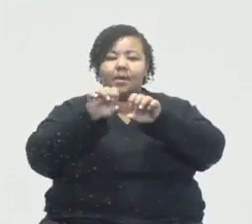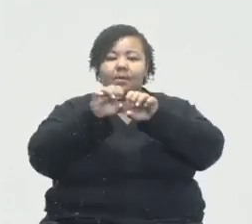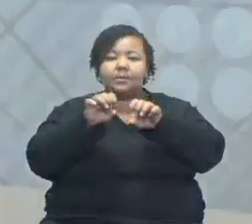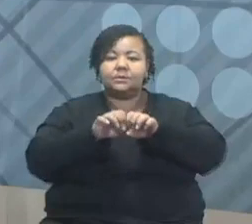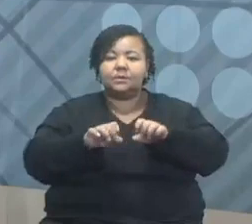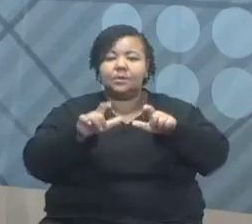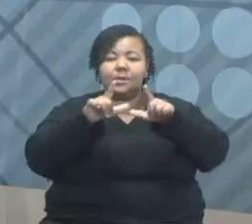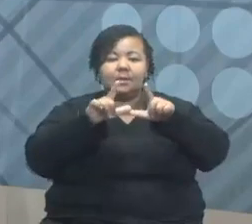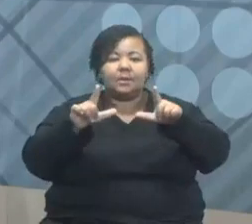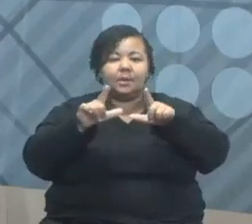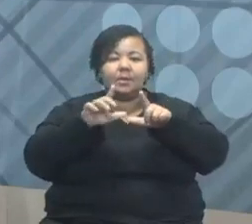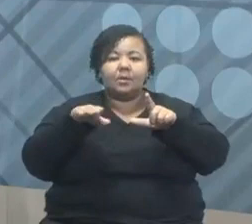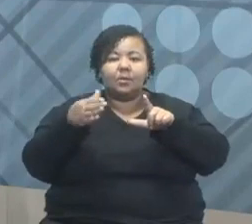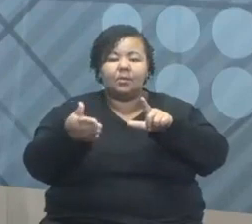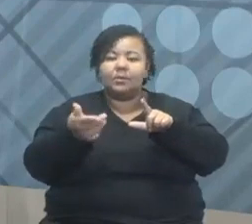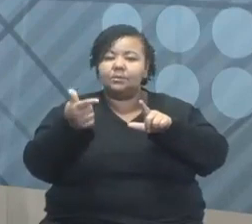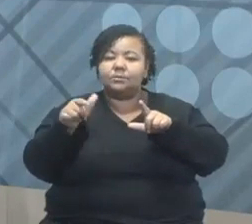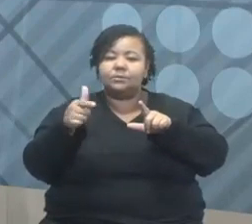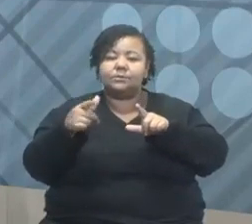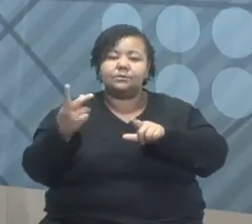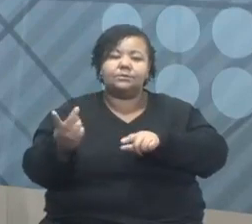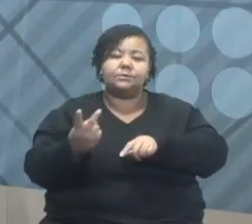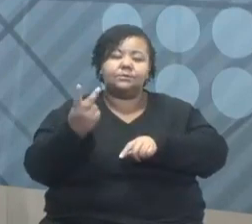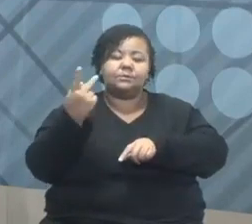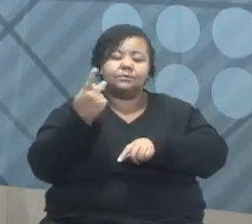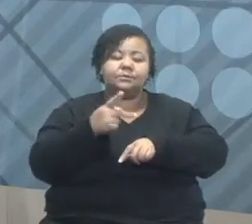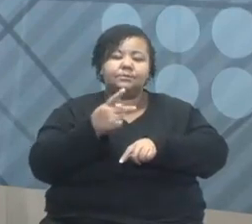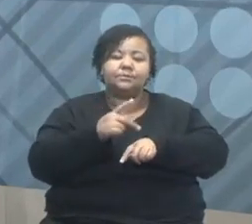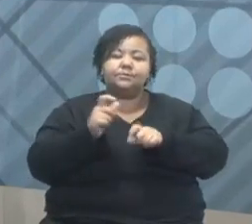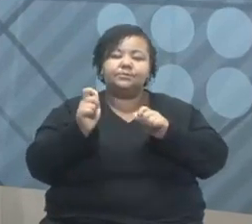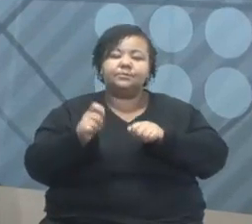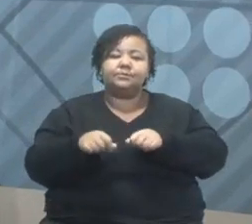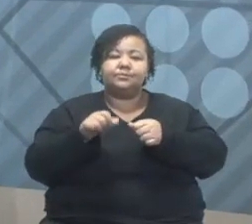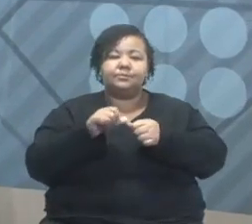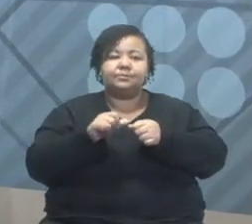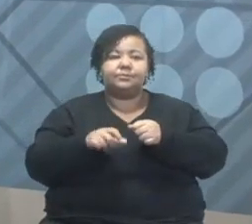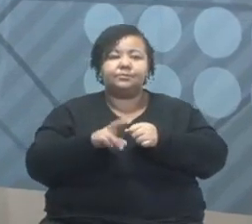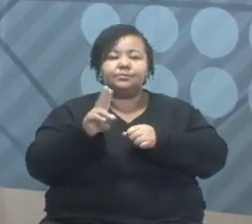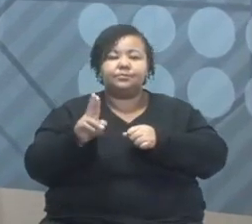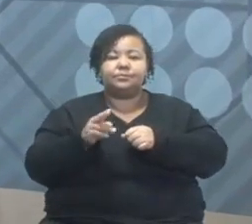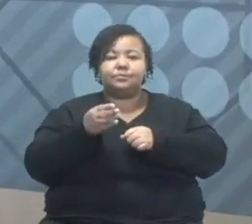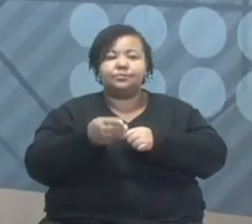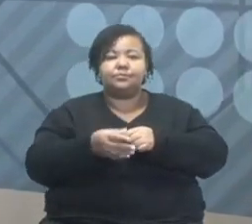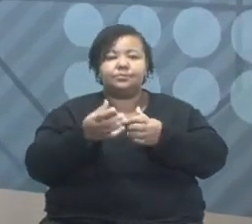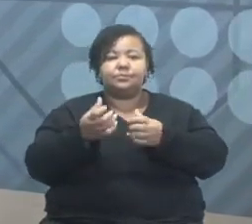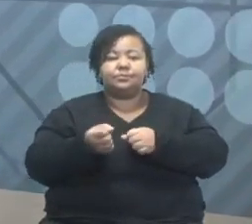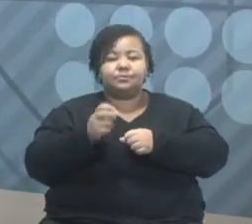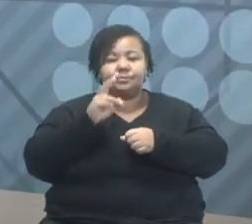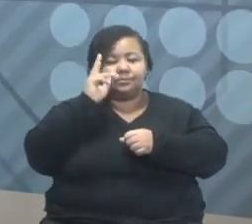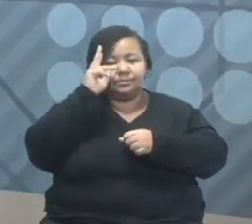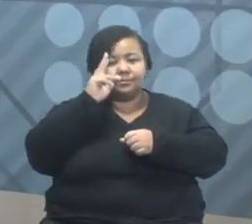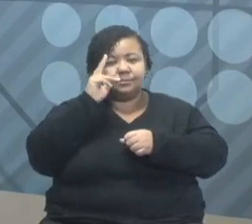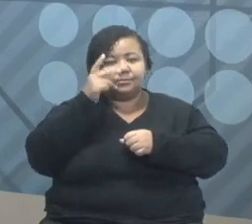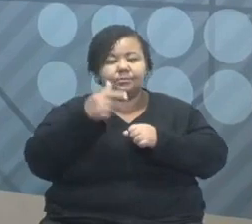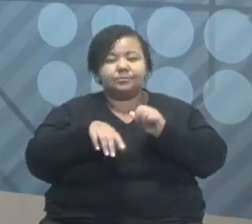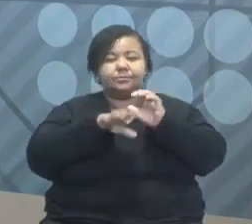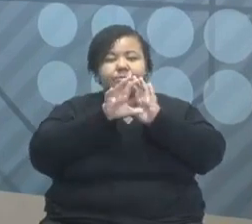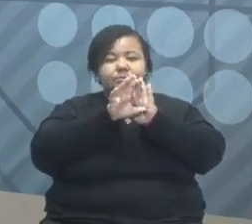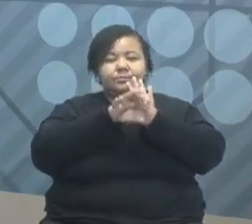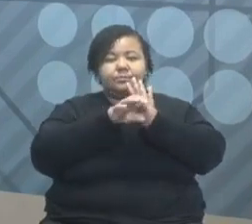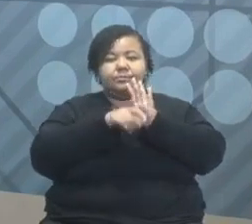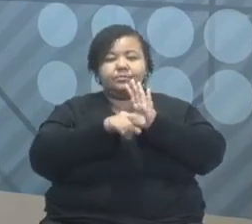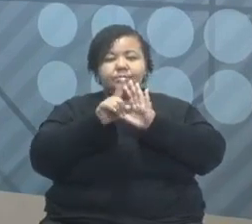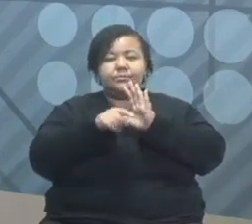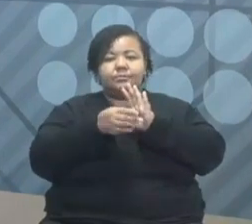não temos o valor desses nossos escalares, nós podemos fazer esse uso. Vamos relembrar os conceitos